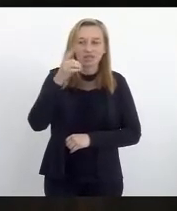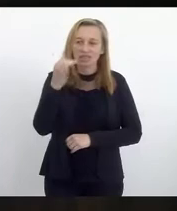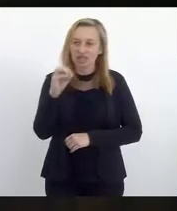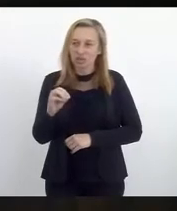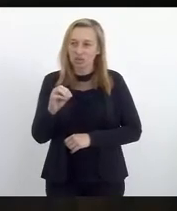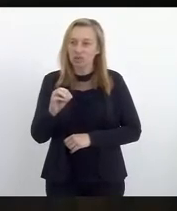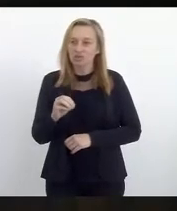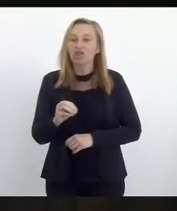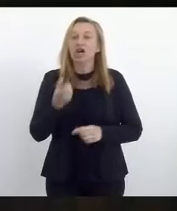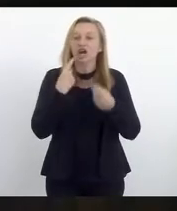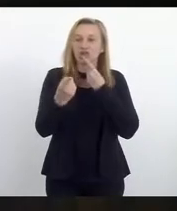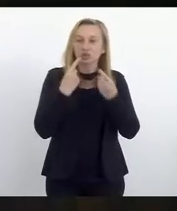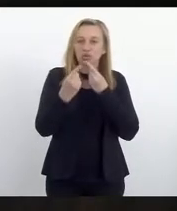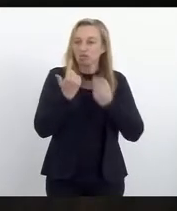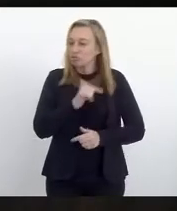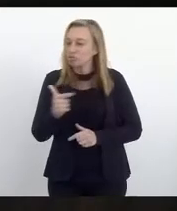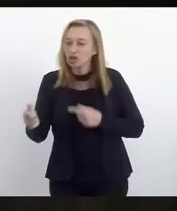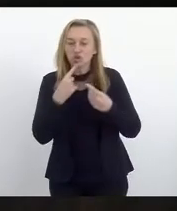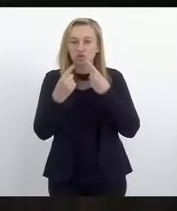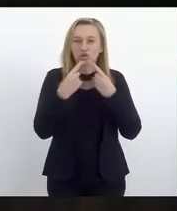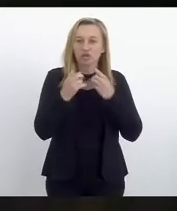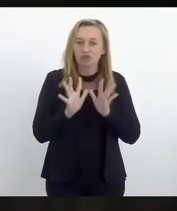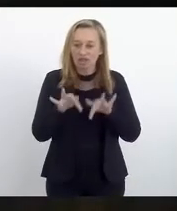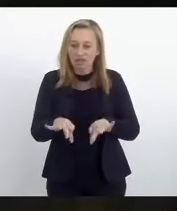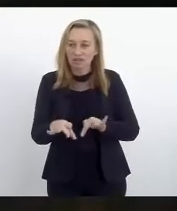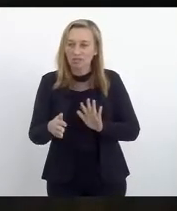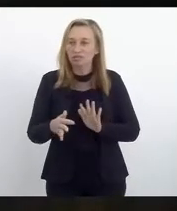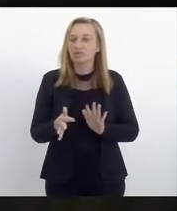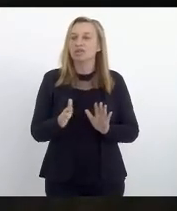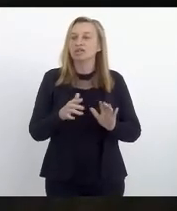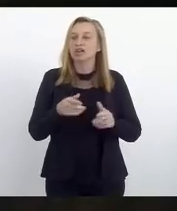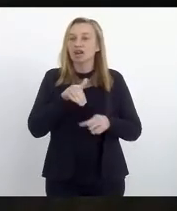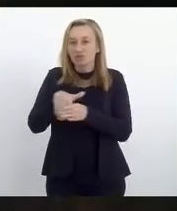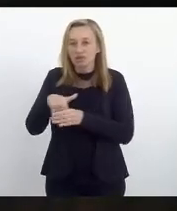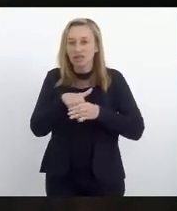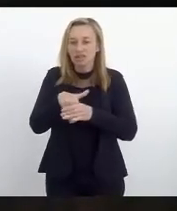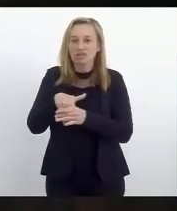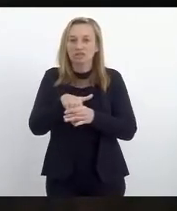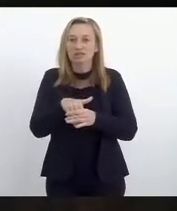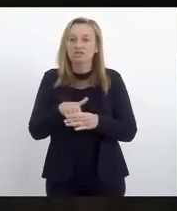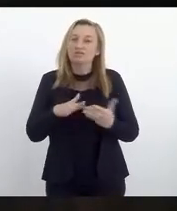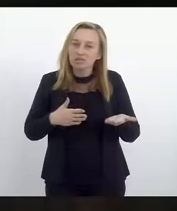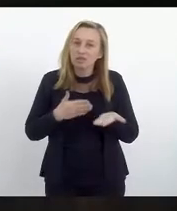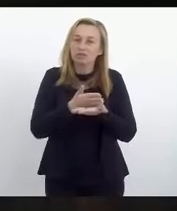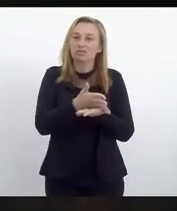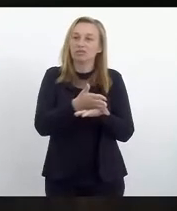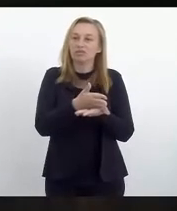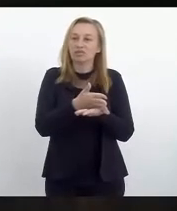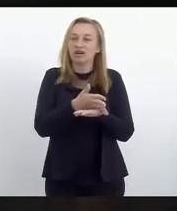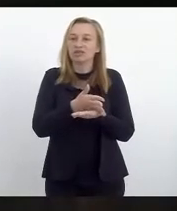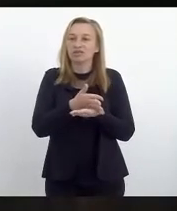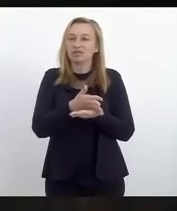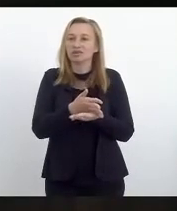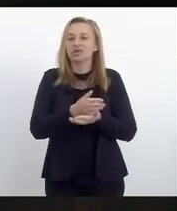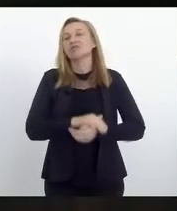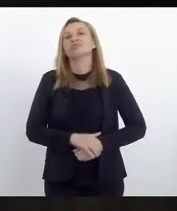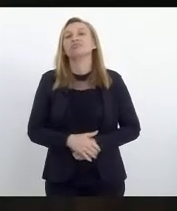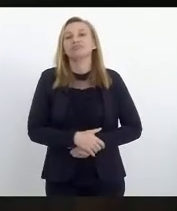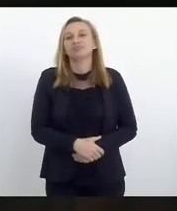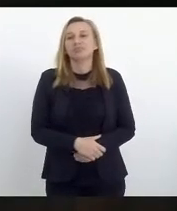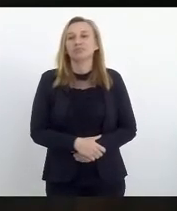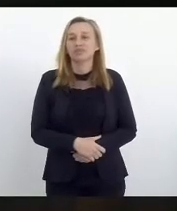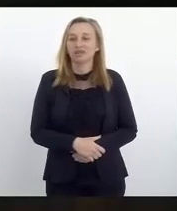Fernandes. Em discussão, não havendo quem queira discutir, encerrada a discussão, em votação. Os senhores que aprovam, permaneçam como estão. Aprovado, vai à